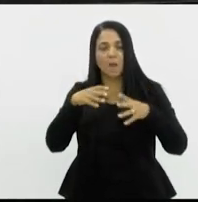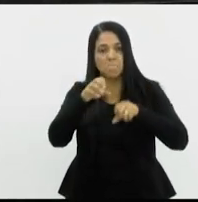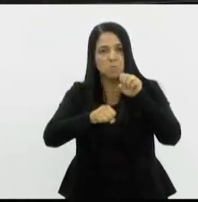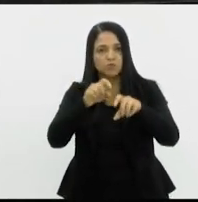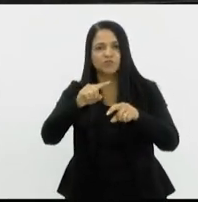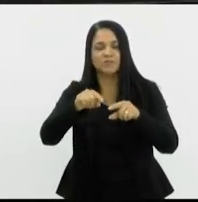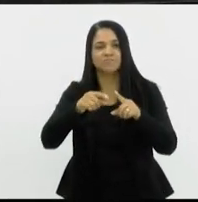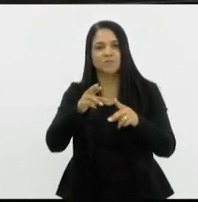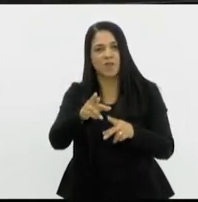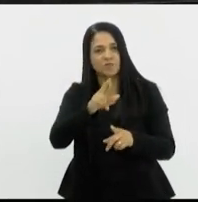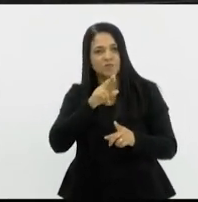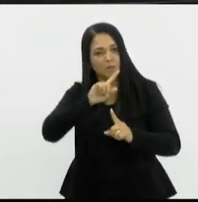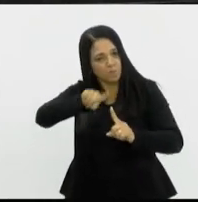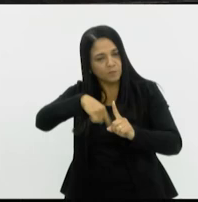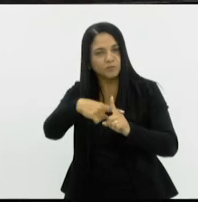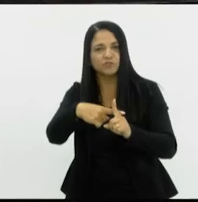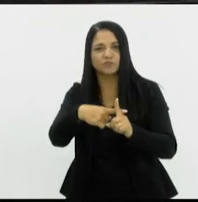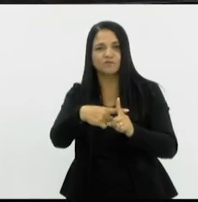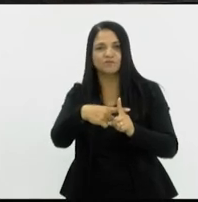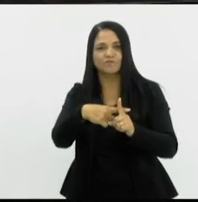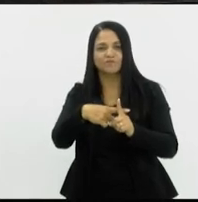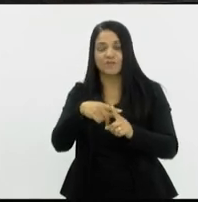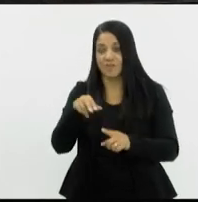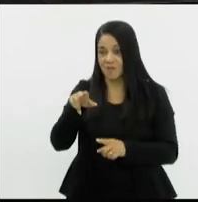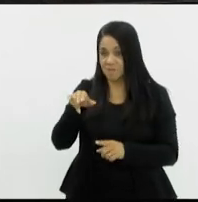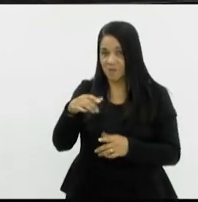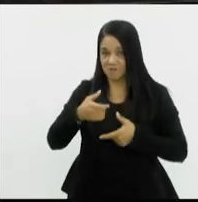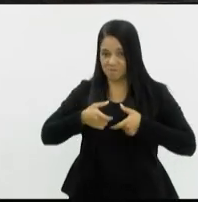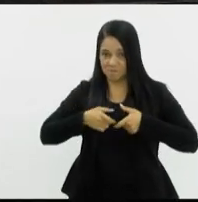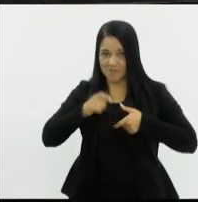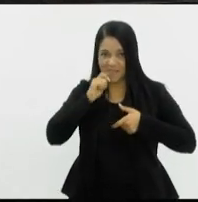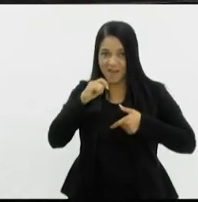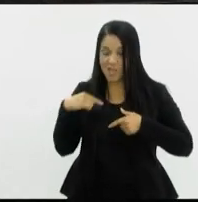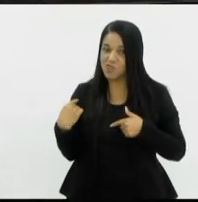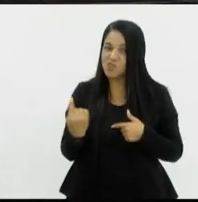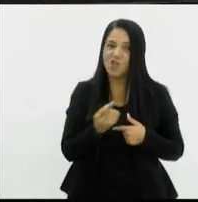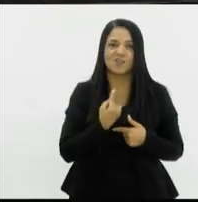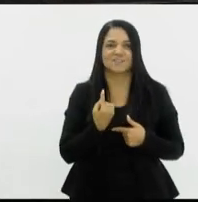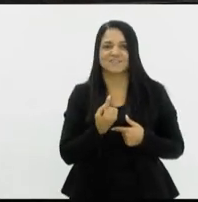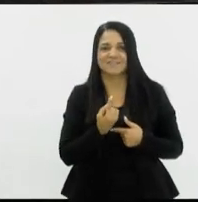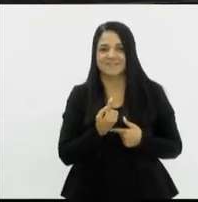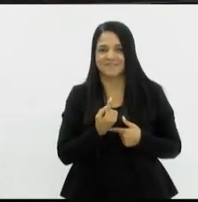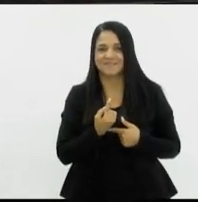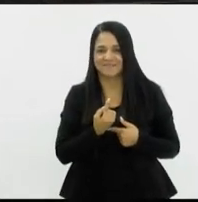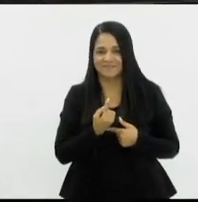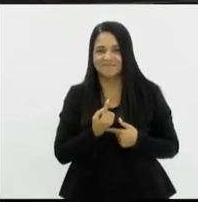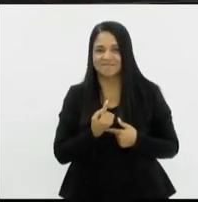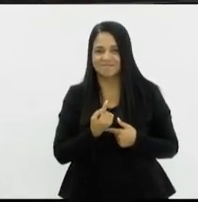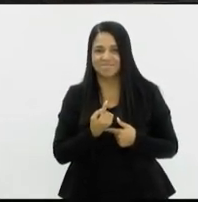resultado. Irmãos, essa medalha é nossa. É